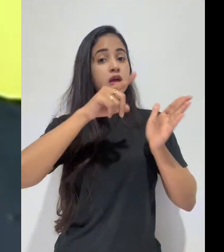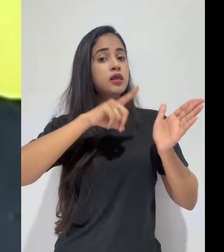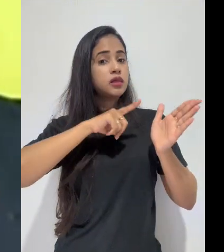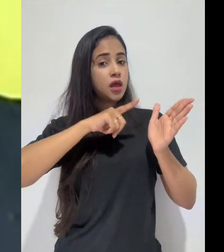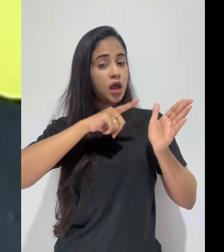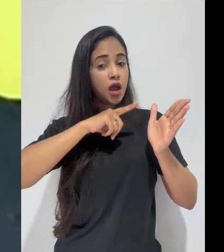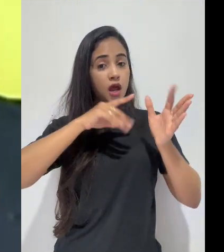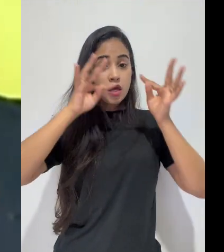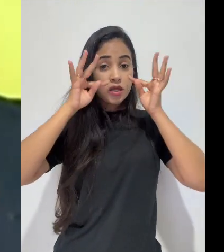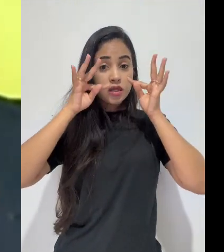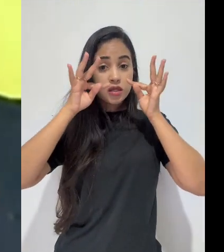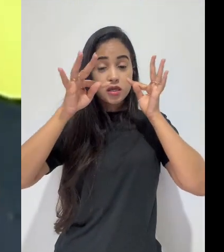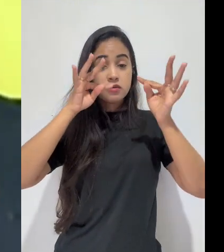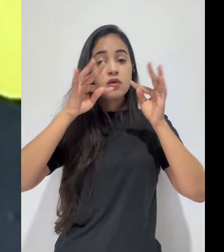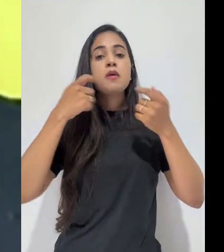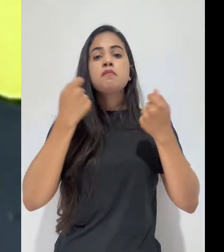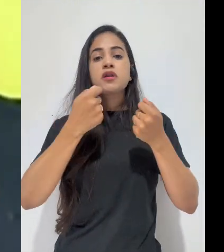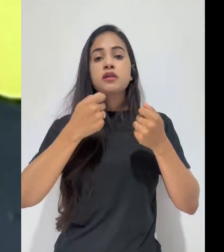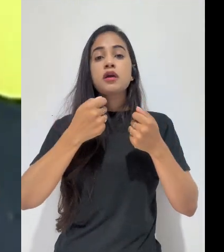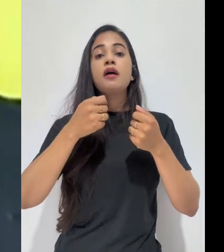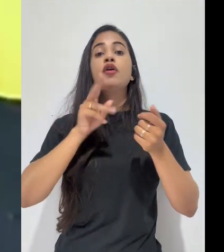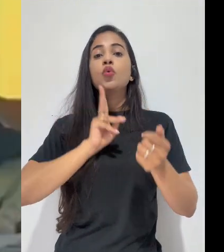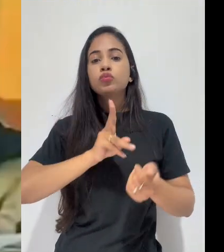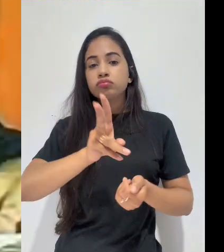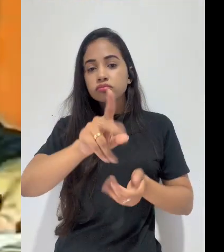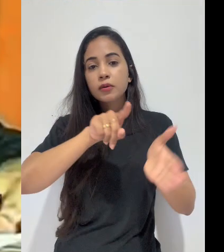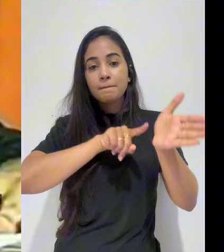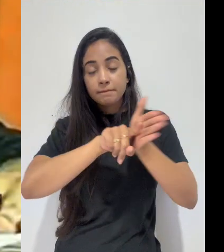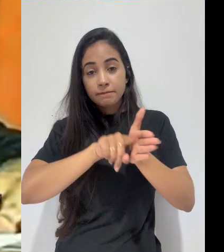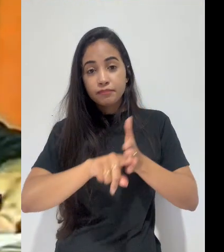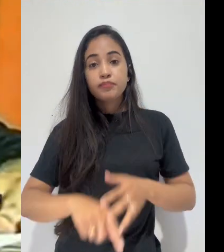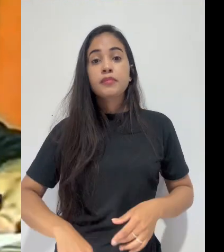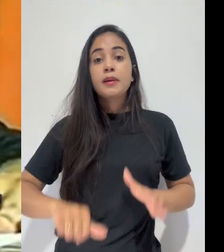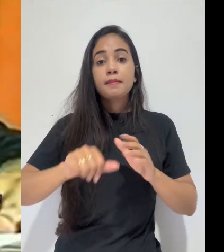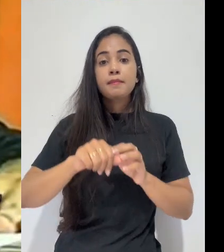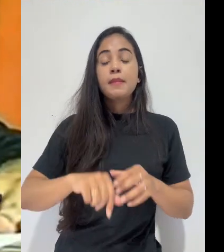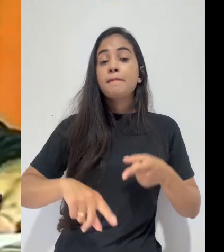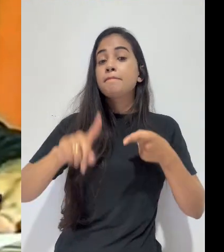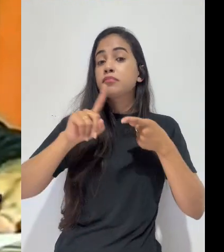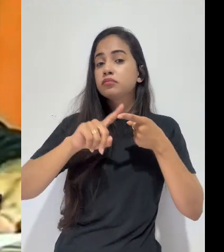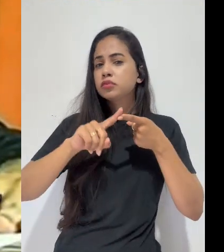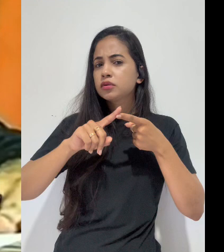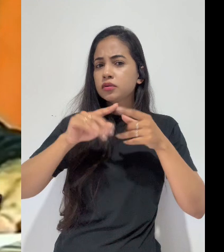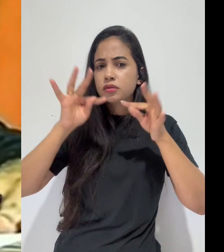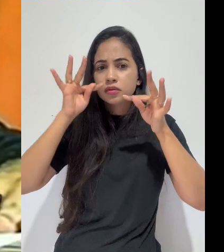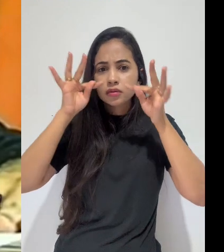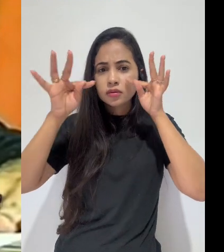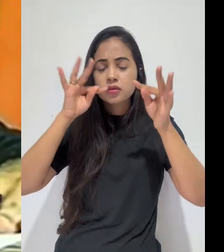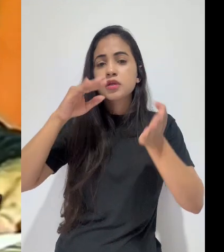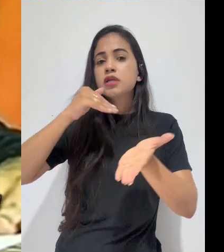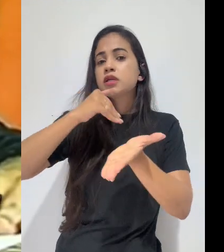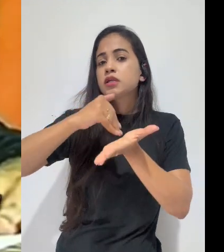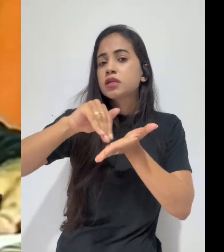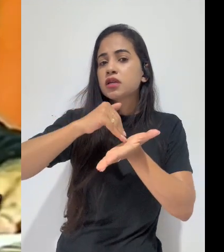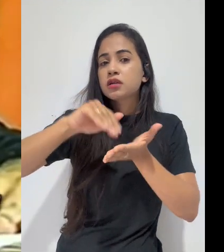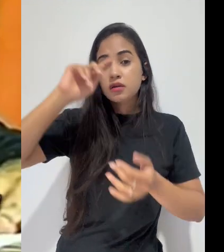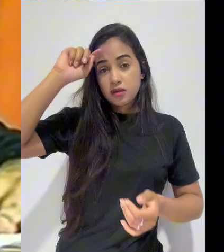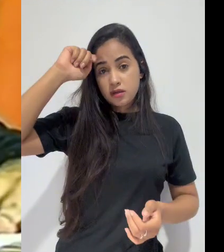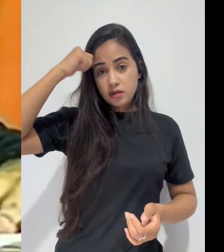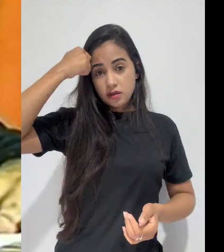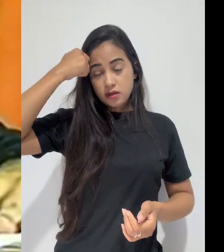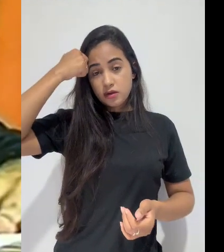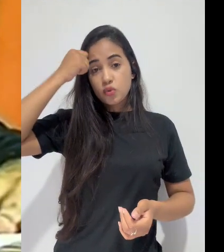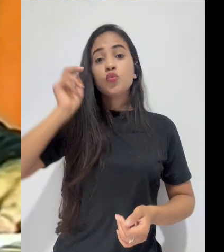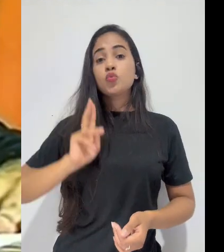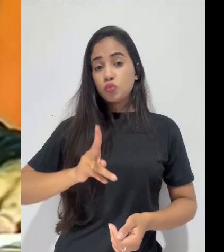depoimentos seria útil na busca da verdade. A primeira testemunha indicada pela empresa, uma secretária negra